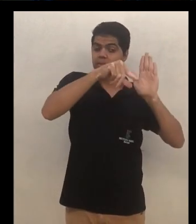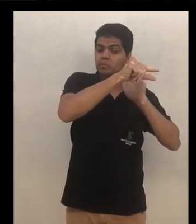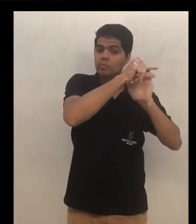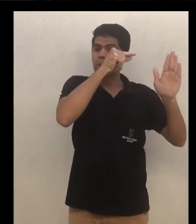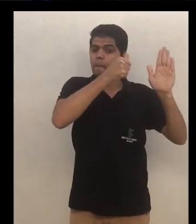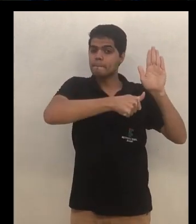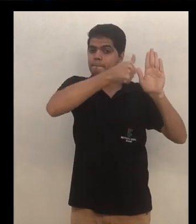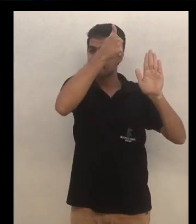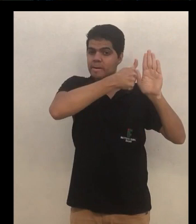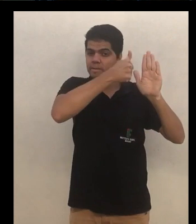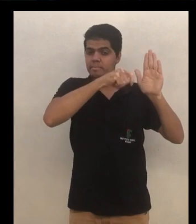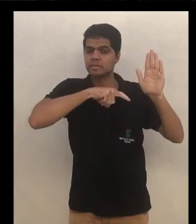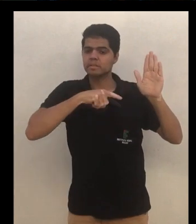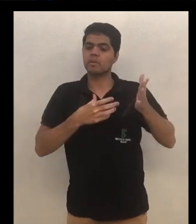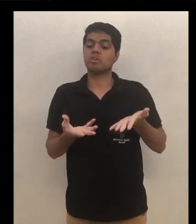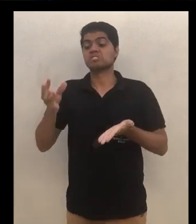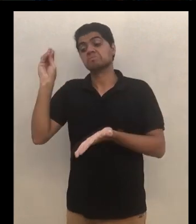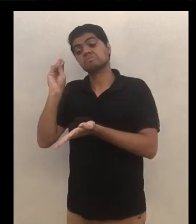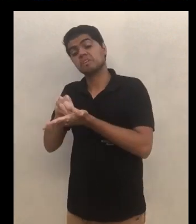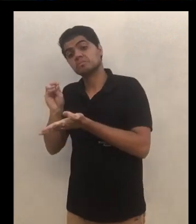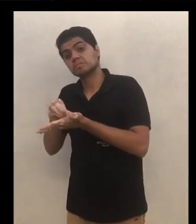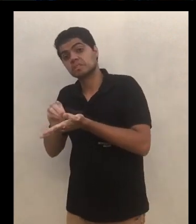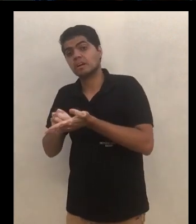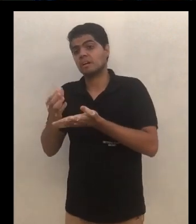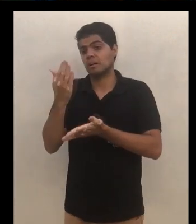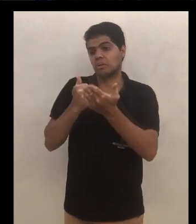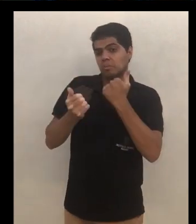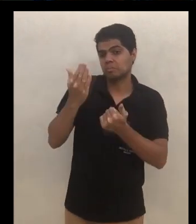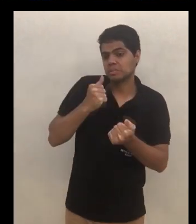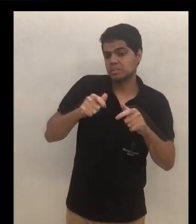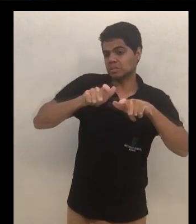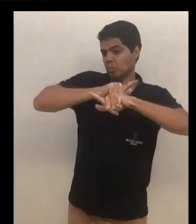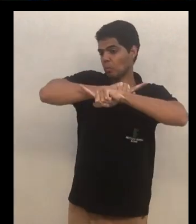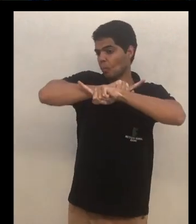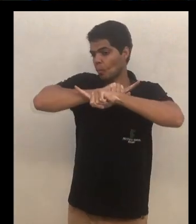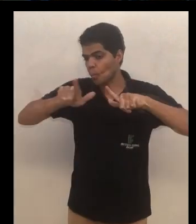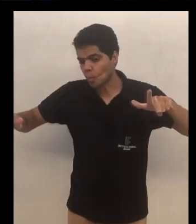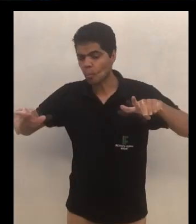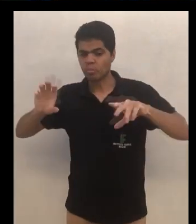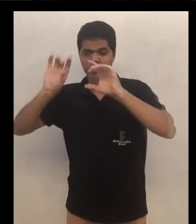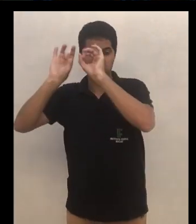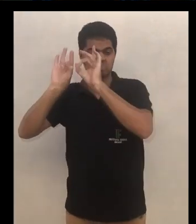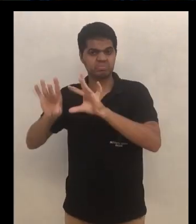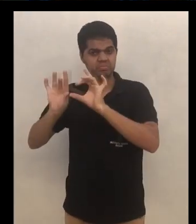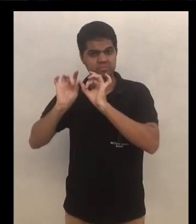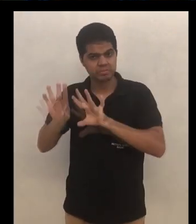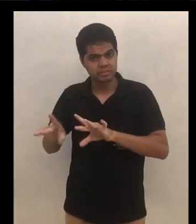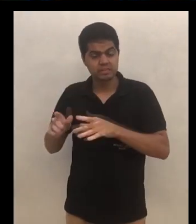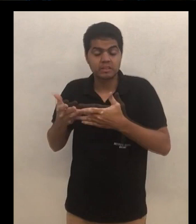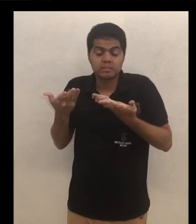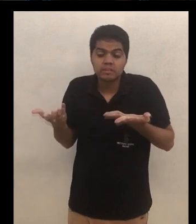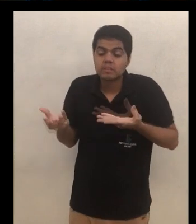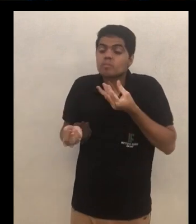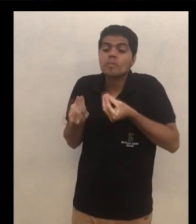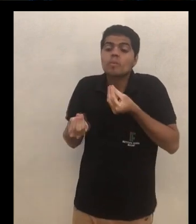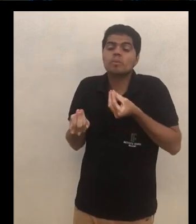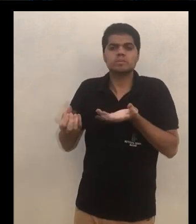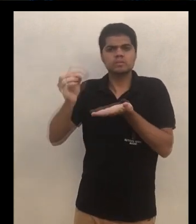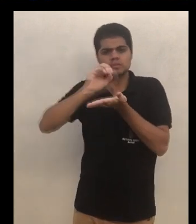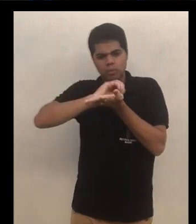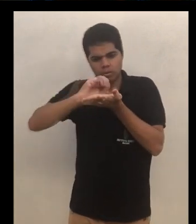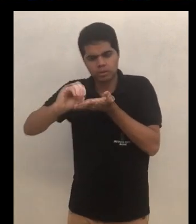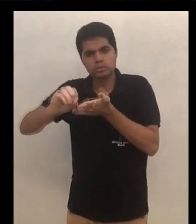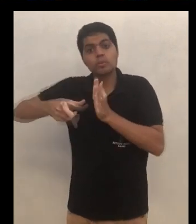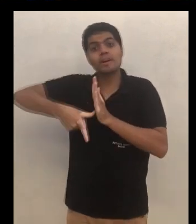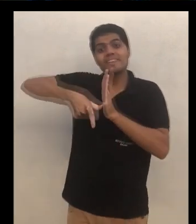caso de escassez ou em condições especiais, de acordo com o planejamento, ou seja, quem vai criar o orgânico tem que